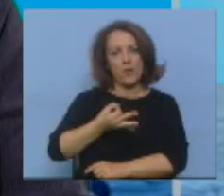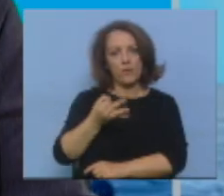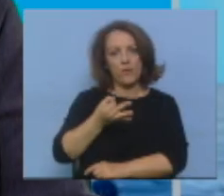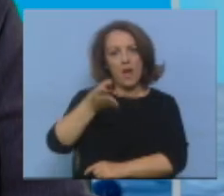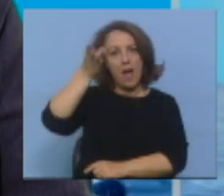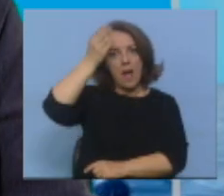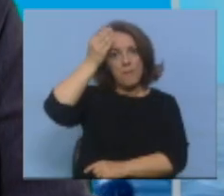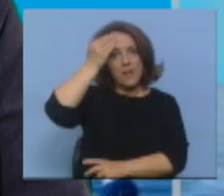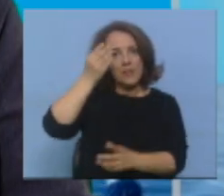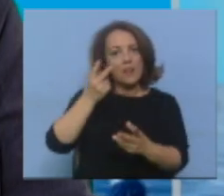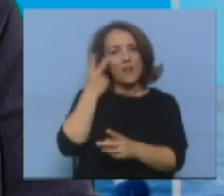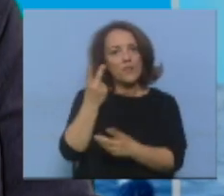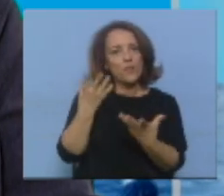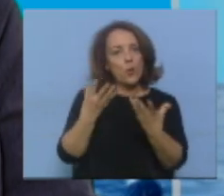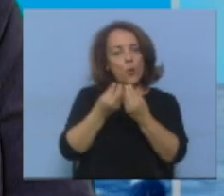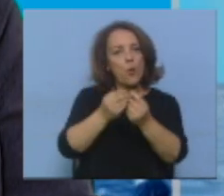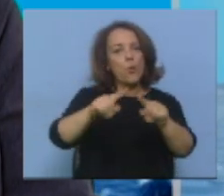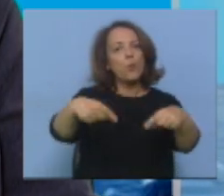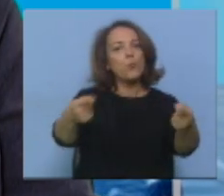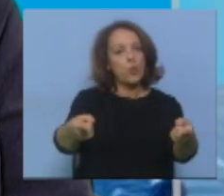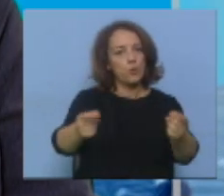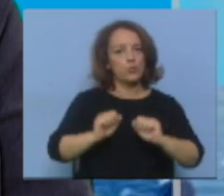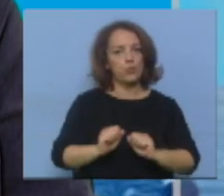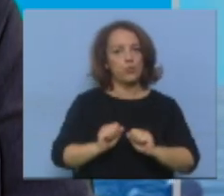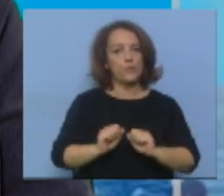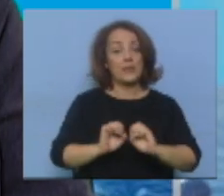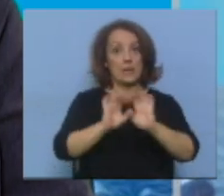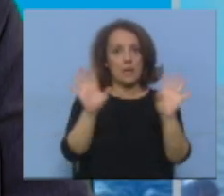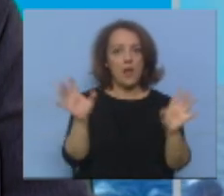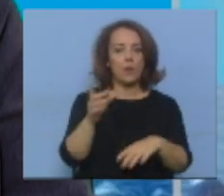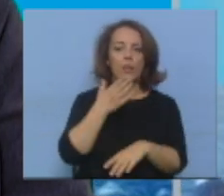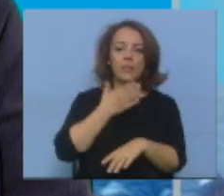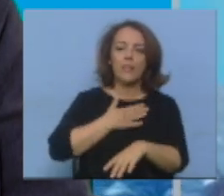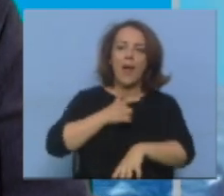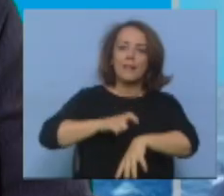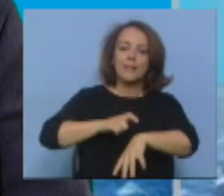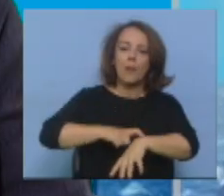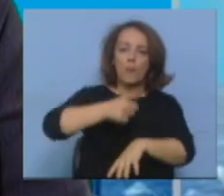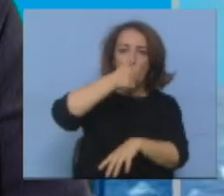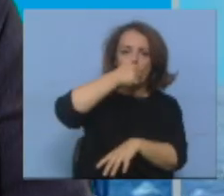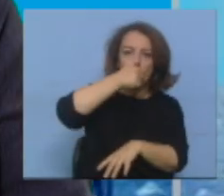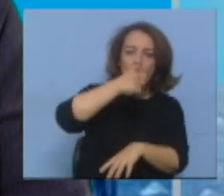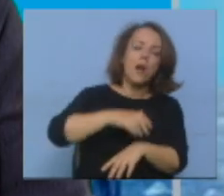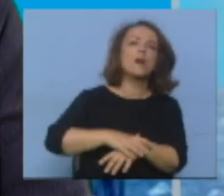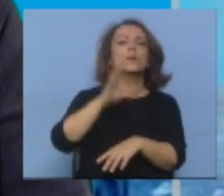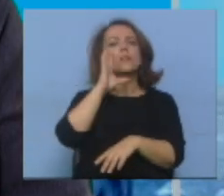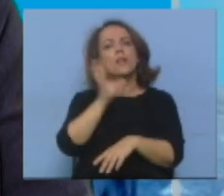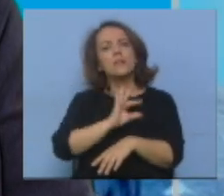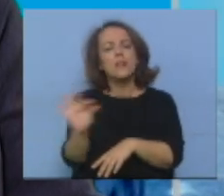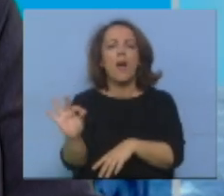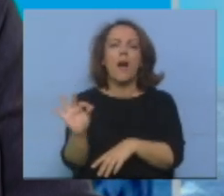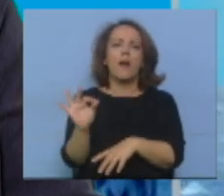em comunhão com o outro, não é? Claro que o saber ocupar o tempo, o saber não dramatizar as